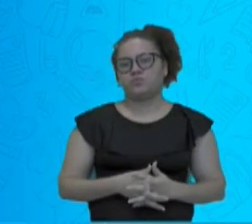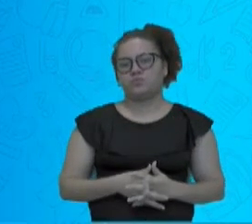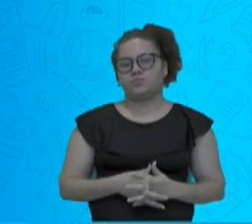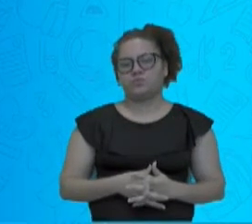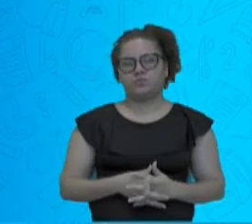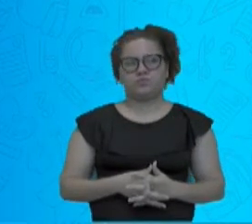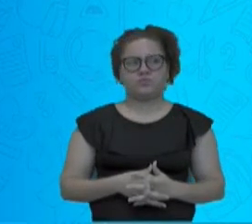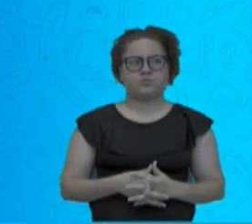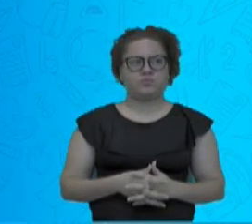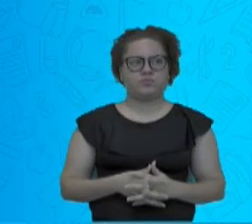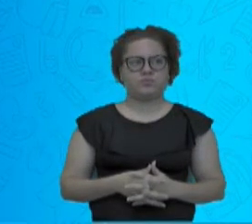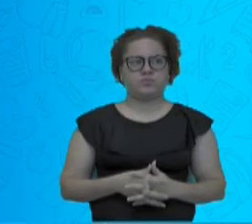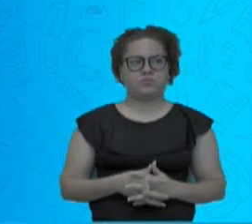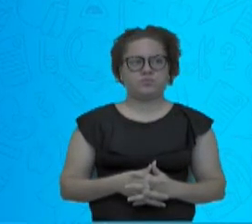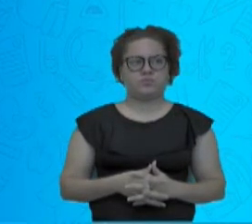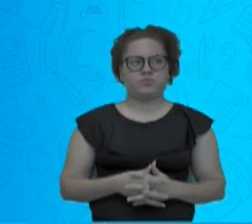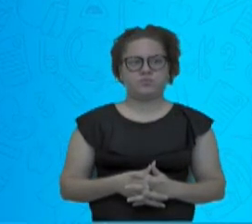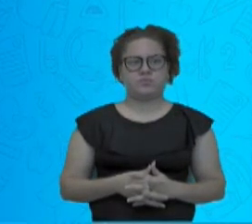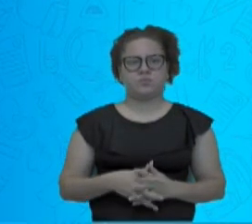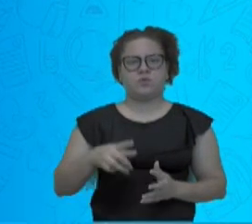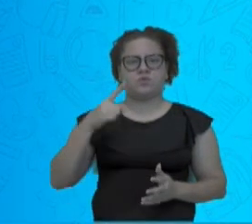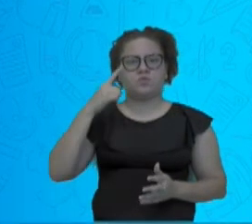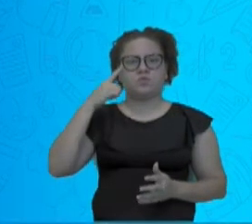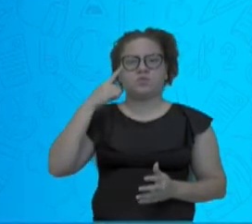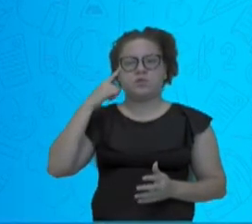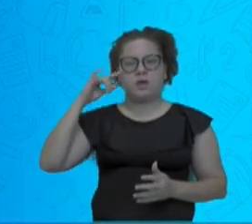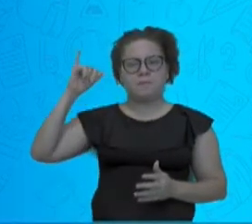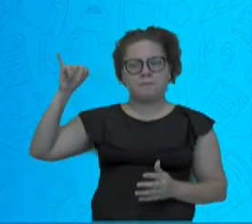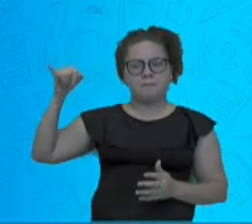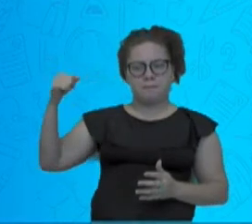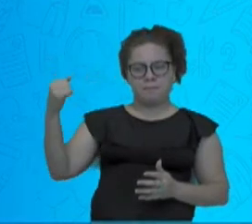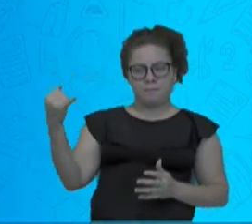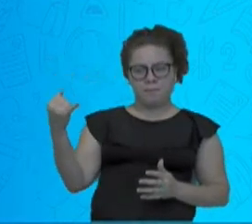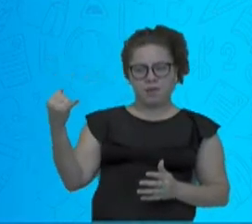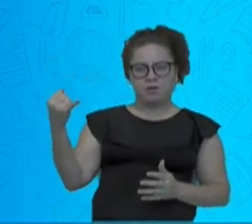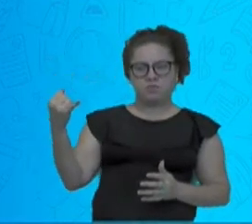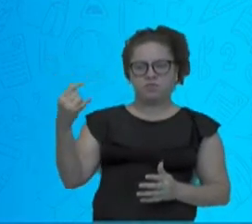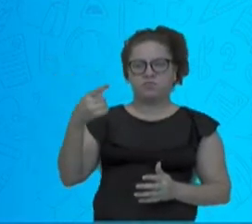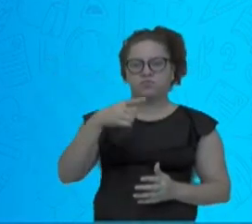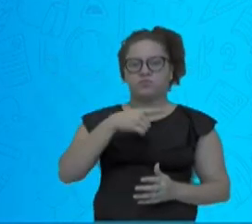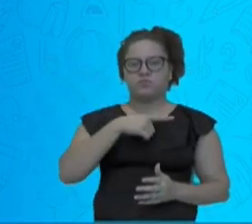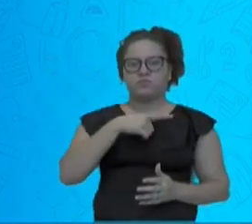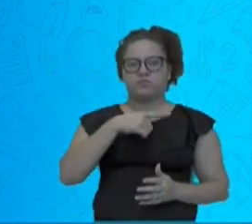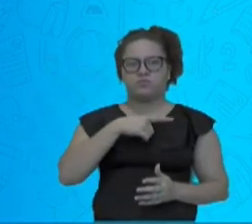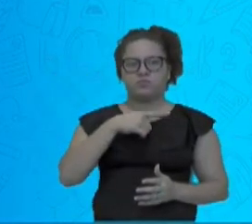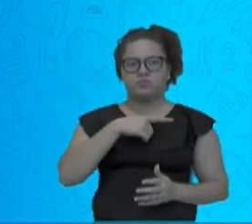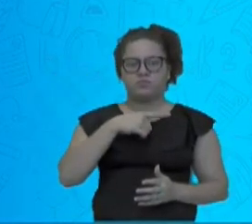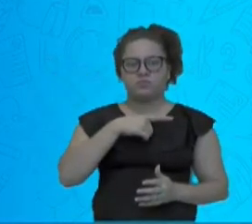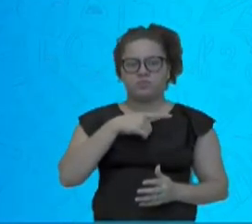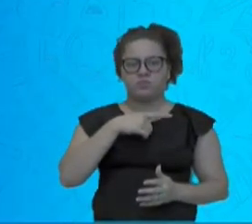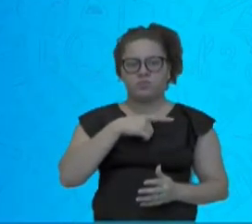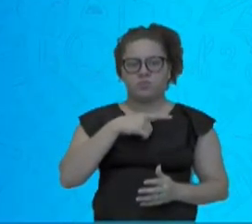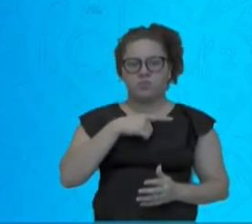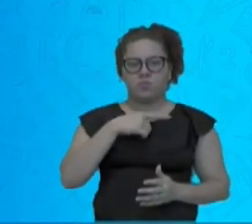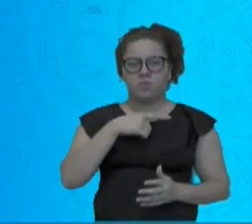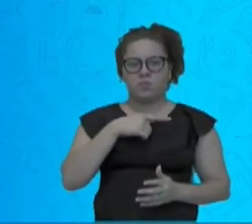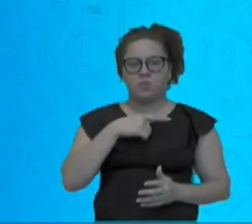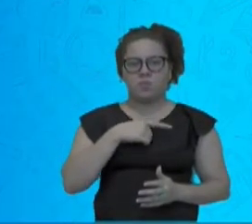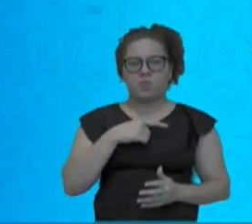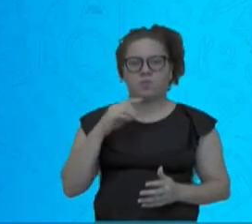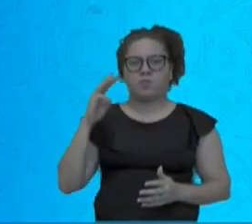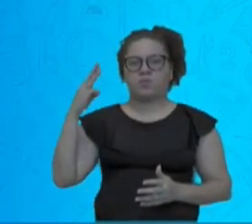Você já ouviu falar que o Japão é um país composto por mais ou menos